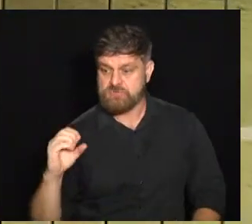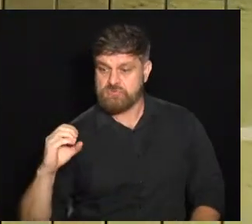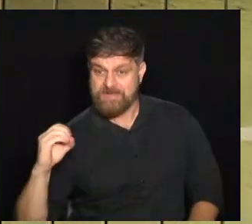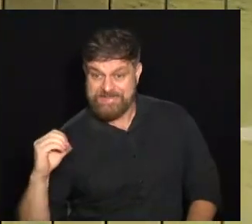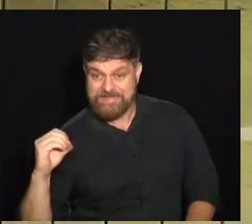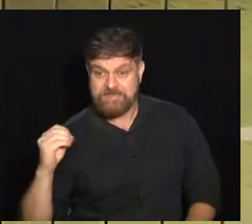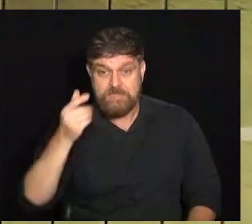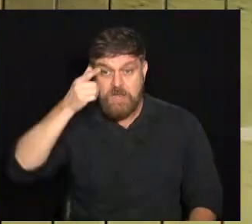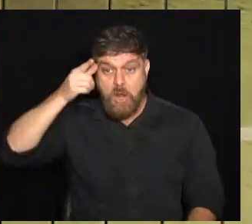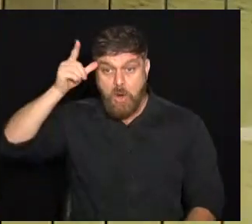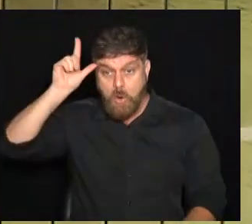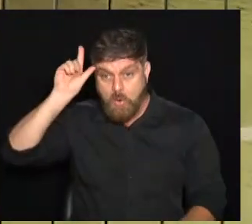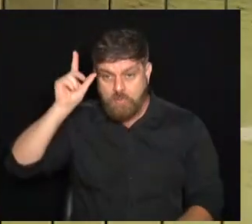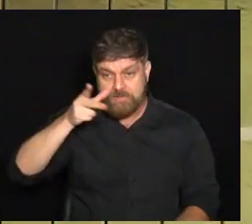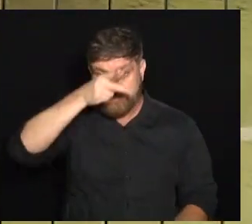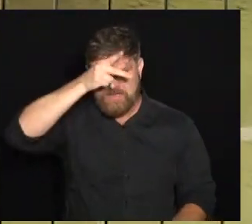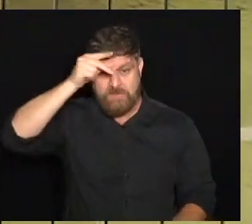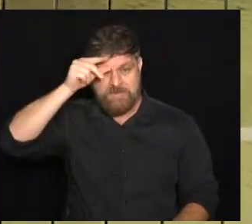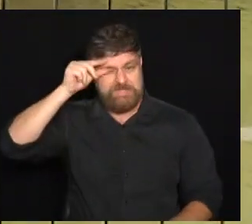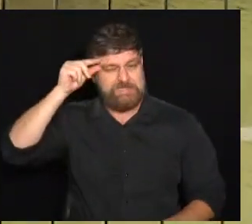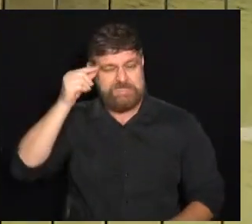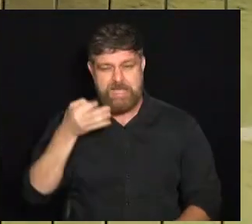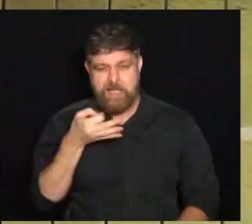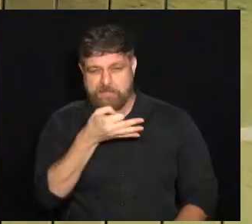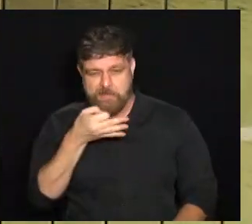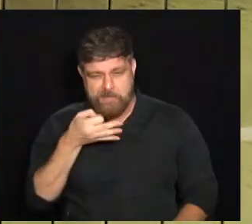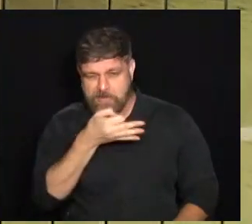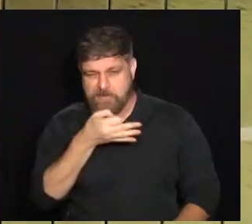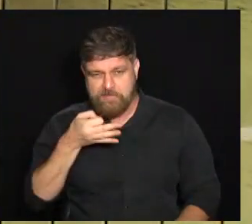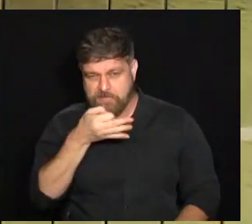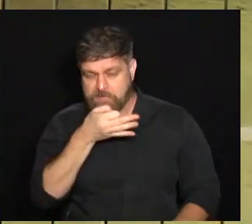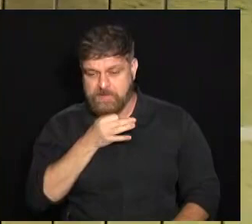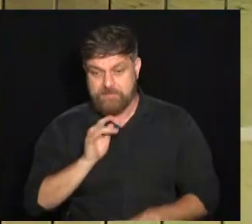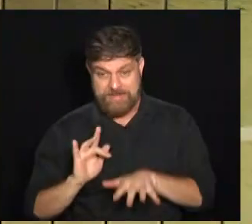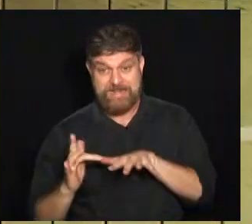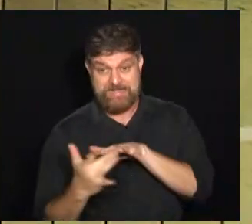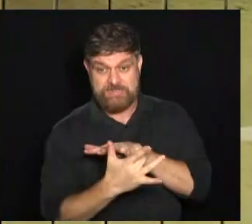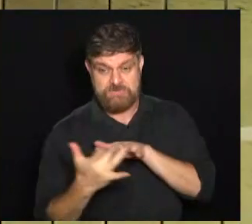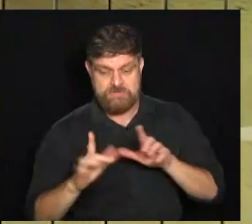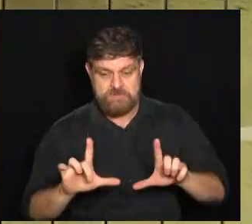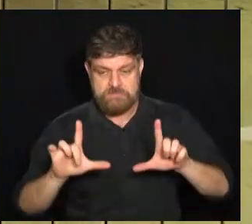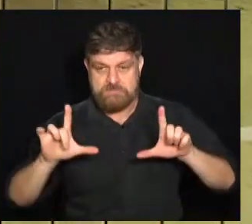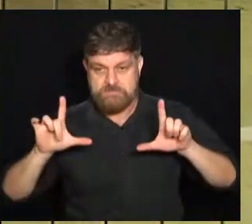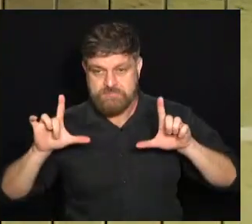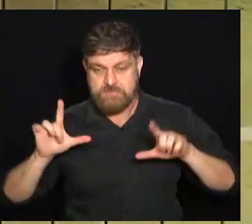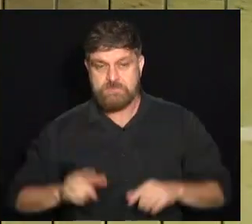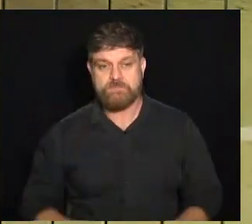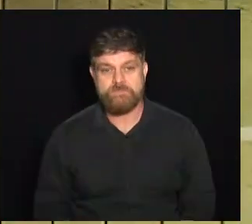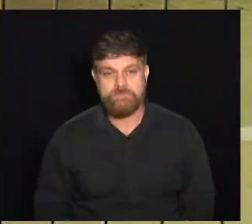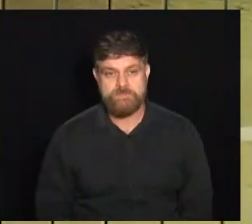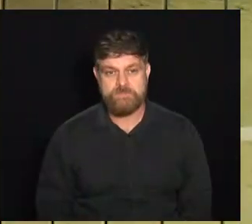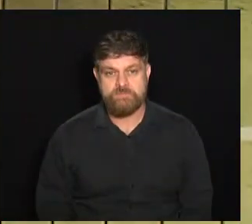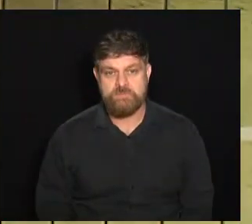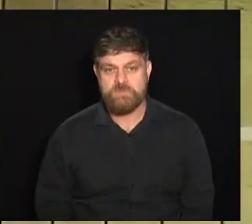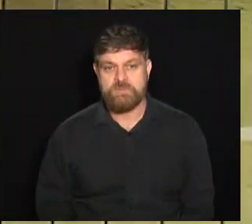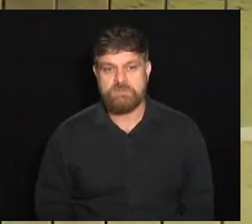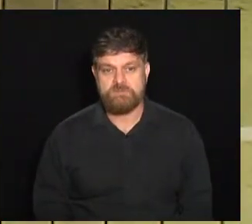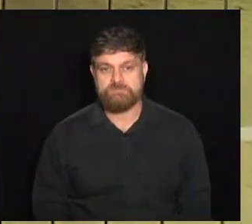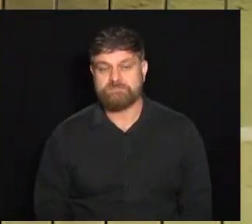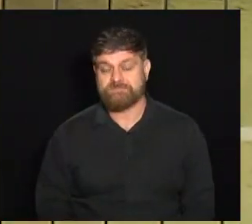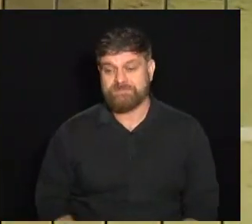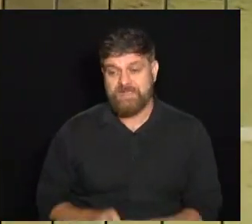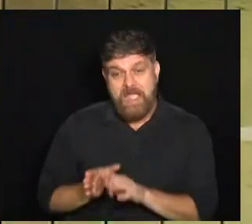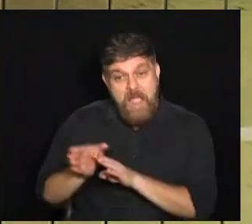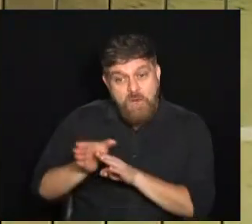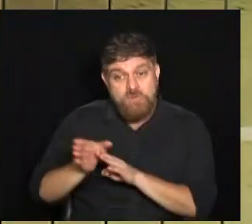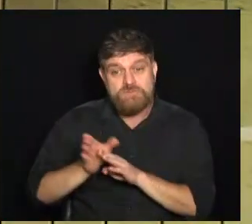Ontem, durante um pronunciamento feito ao vivo pelas redes sociais, o prefeito Jonas Donizete disse para as pessoas